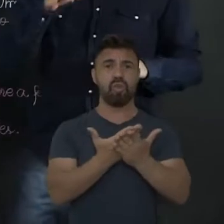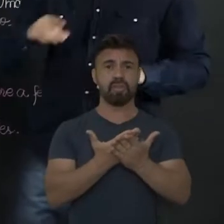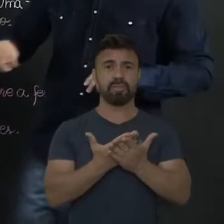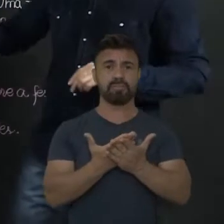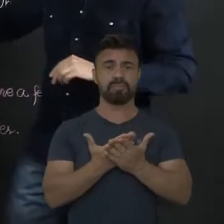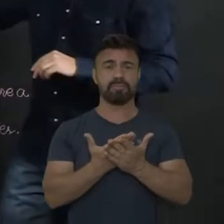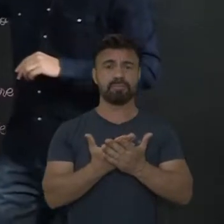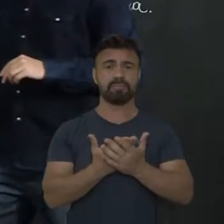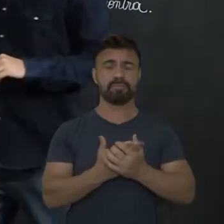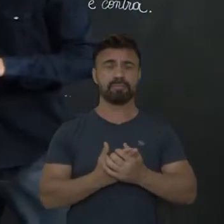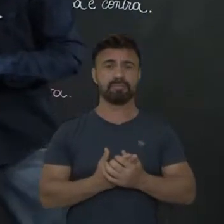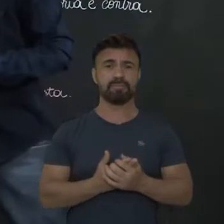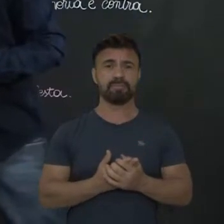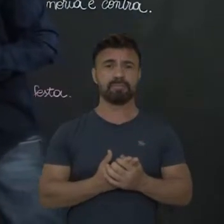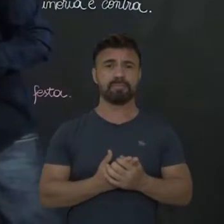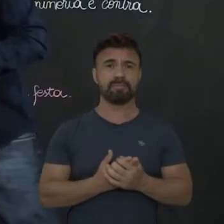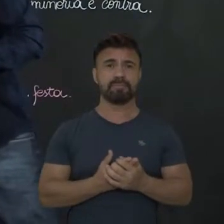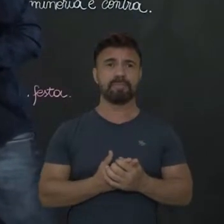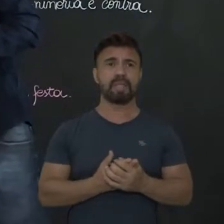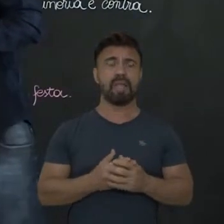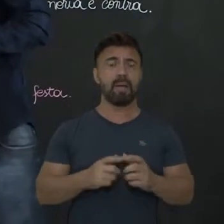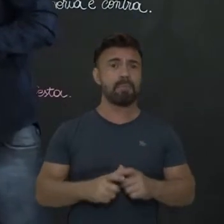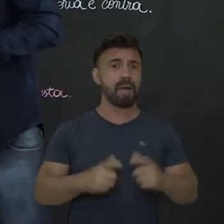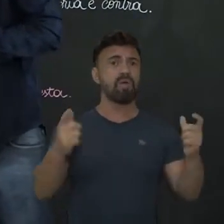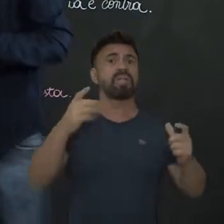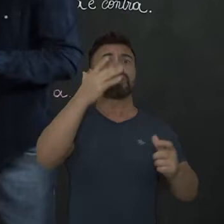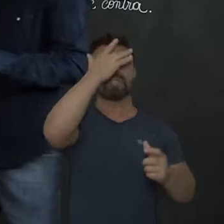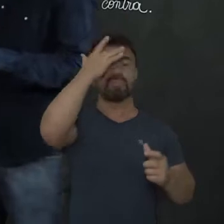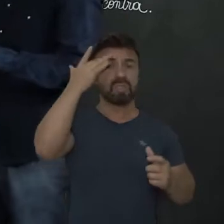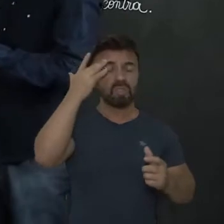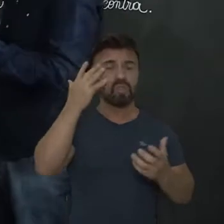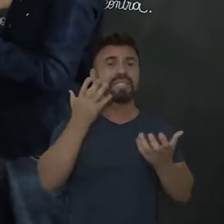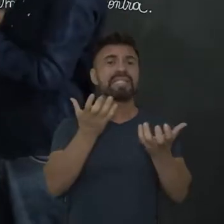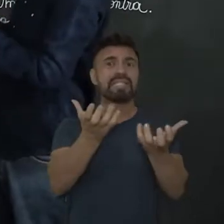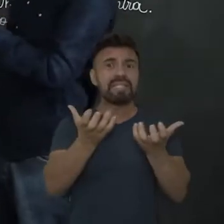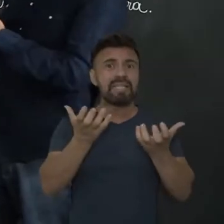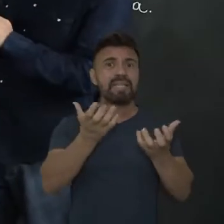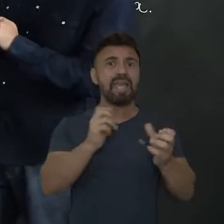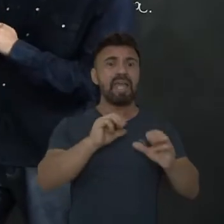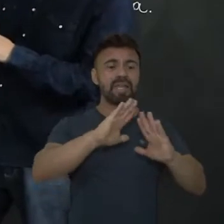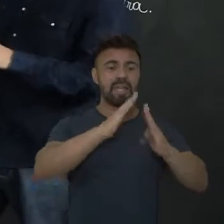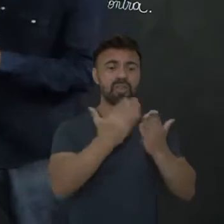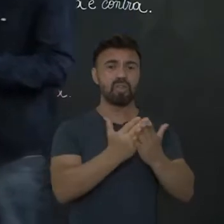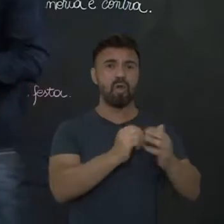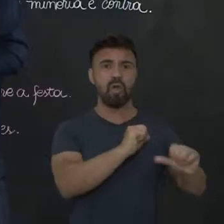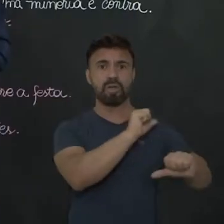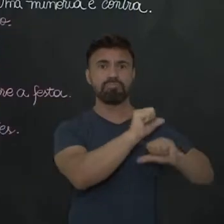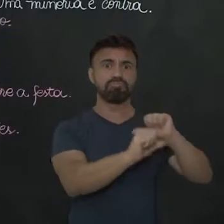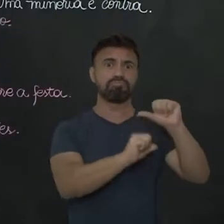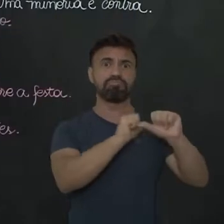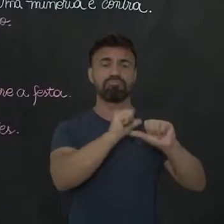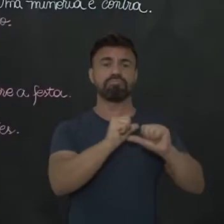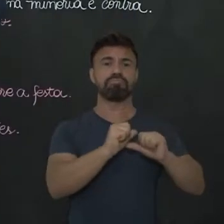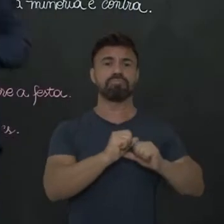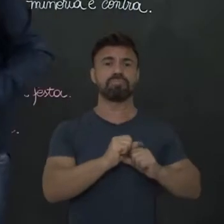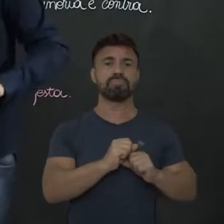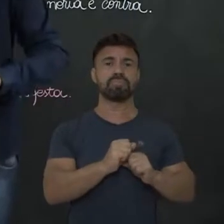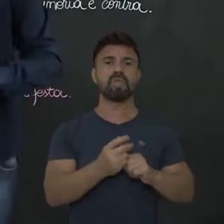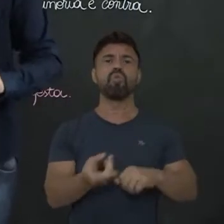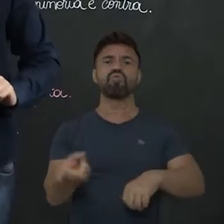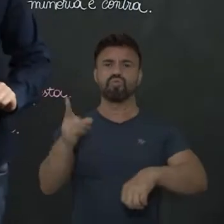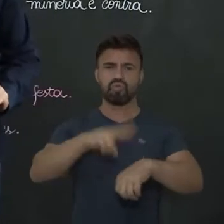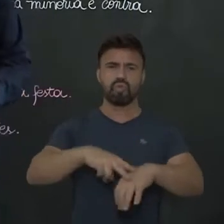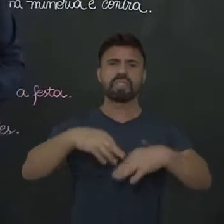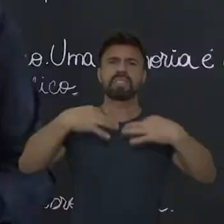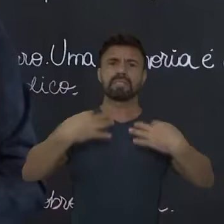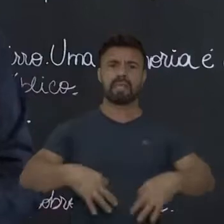bairro. Olha só, a maior parte dos moradores quer ou querem uma reforma na escola do bairro. Qual será o certo? Os